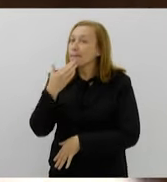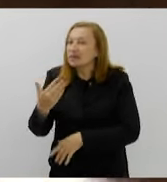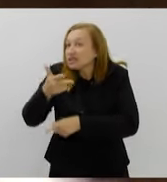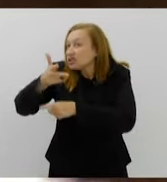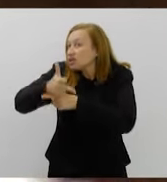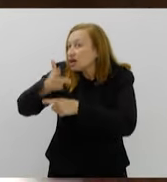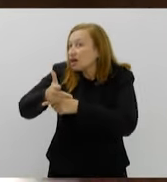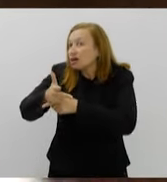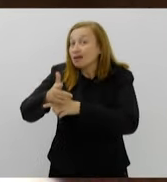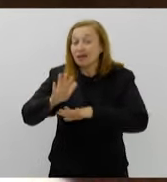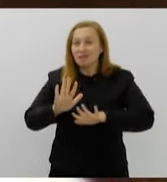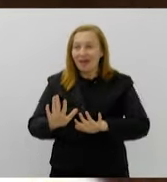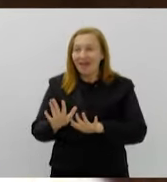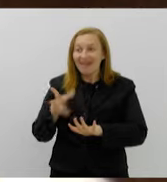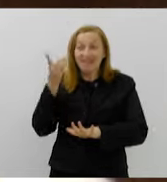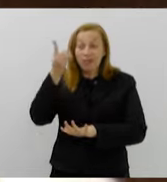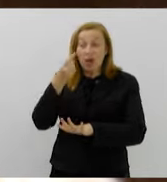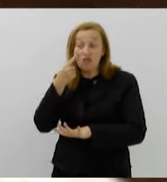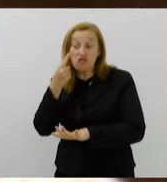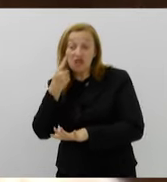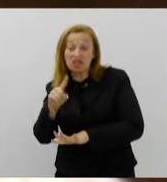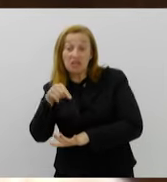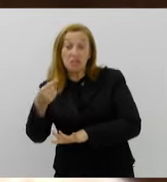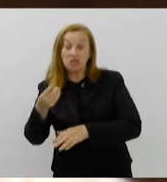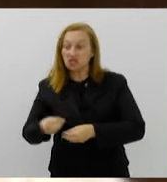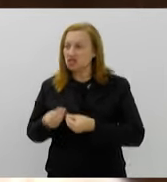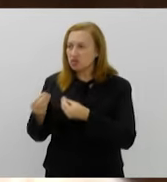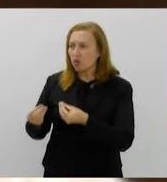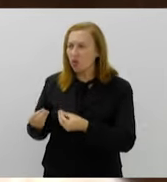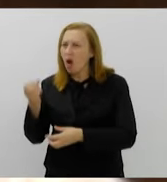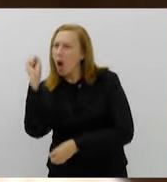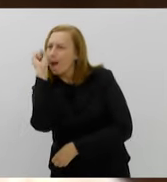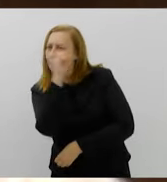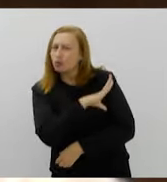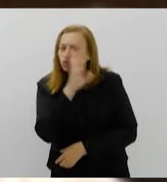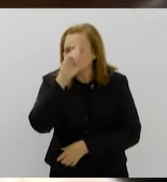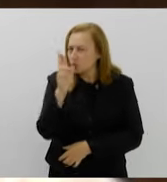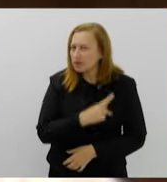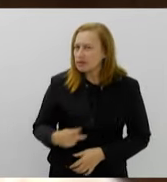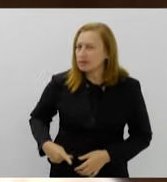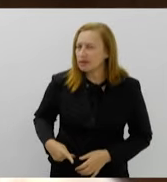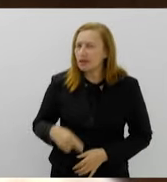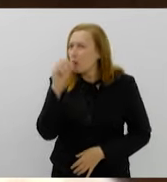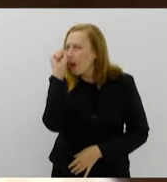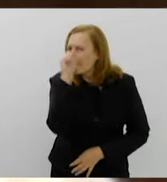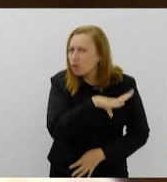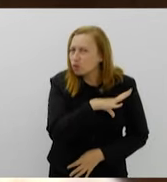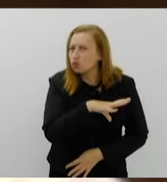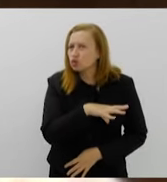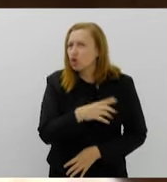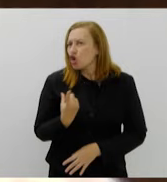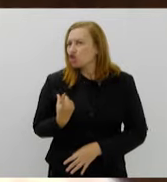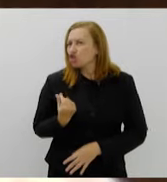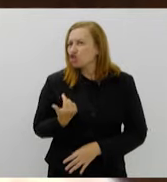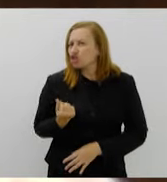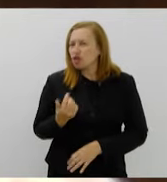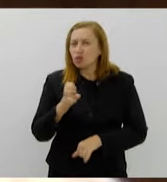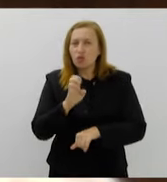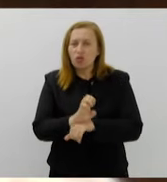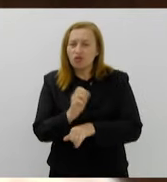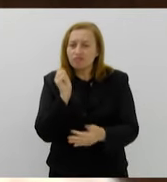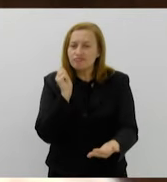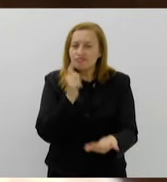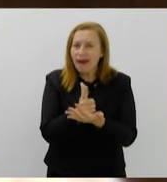aí Deputado eu vou ver depois eu te entrego é um absurdo Presidente é um absurdo o dinheiro que o governo do estado